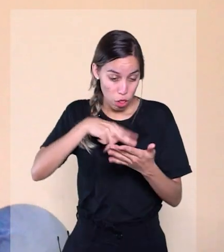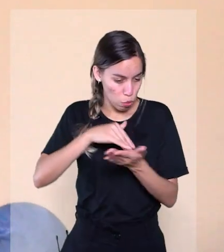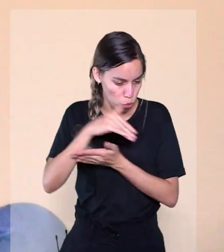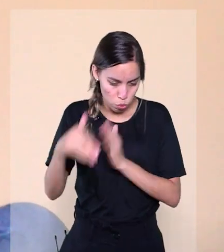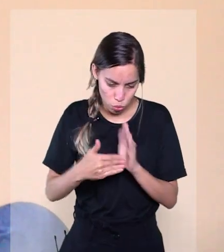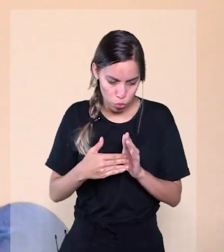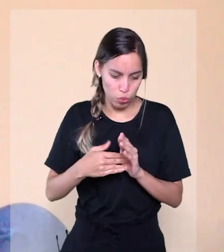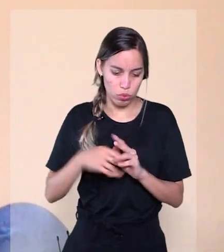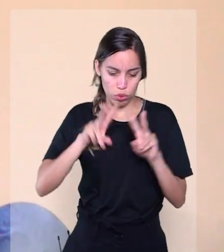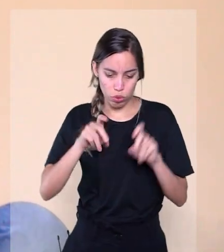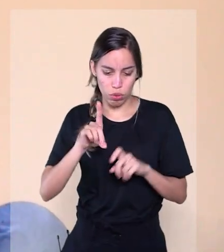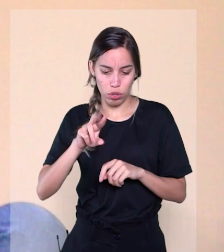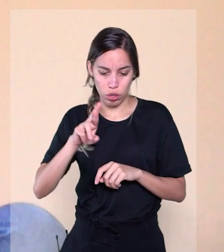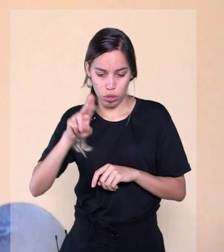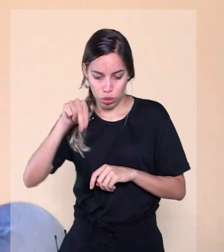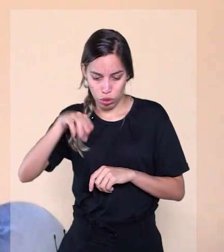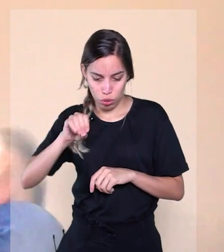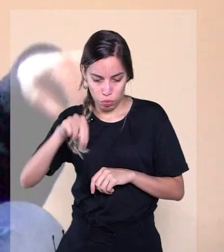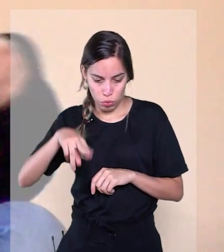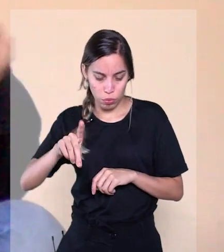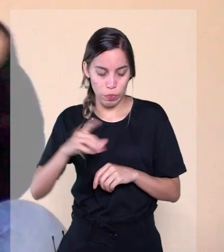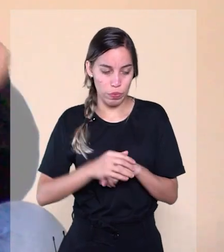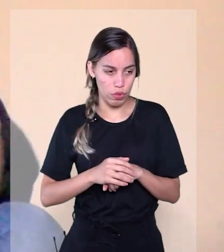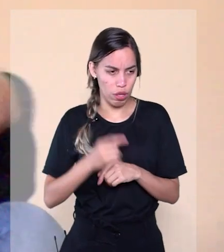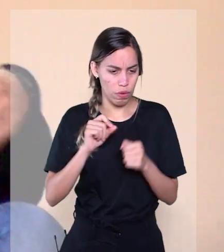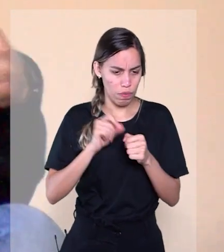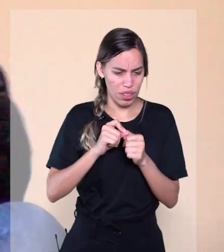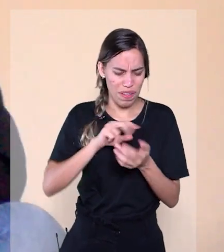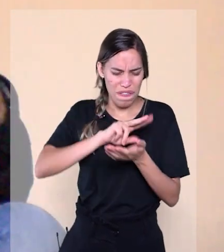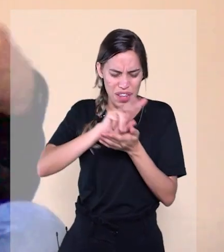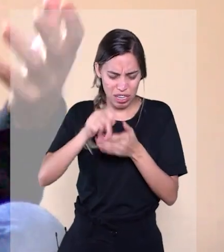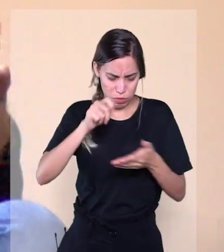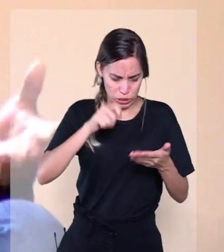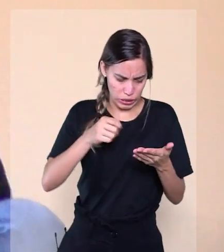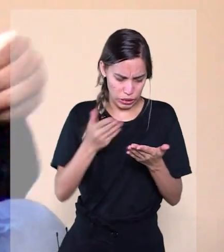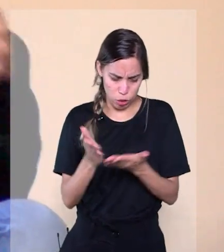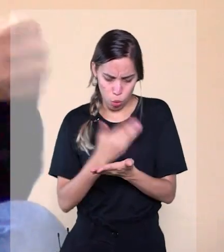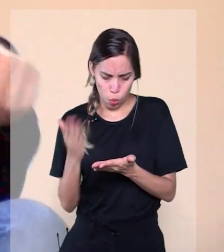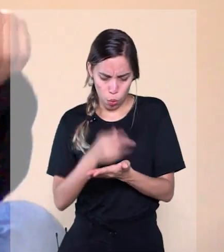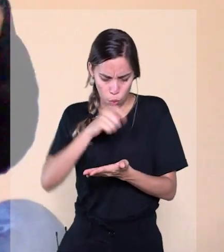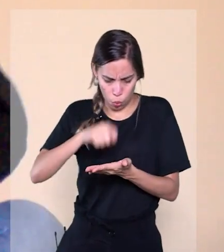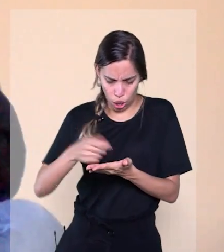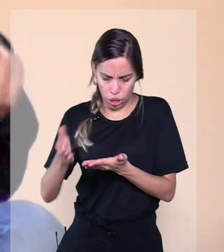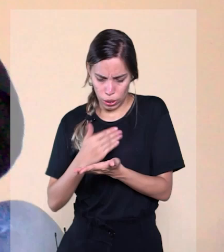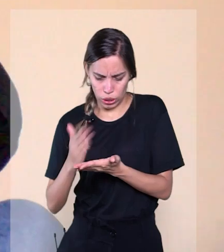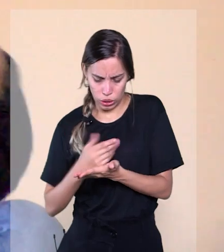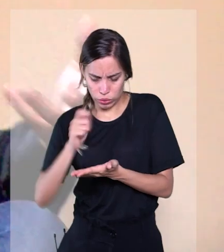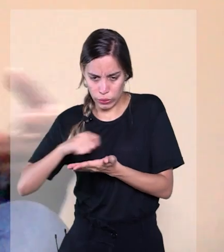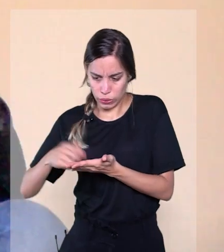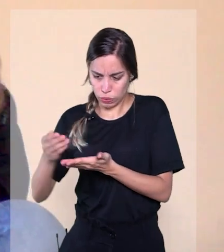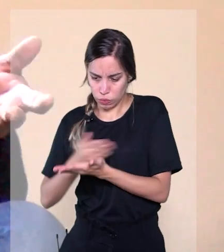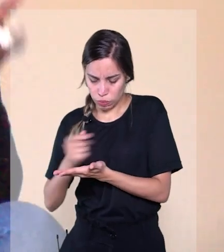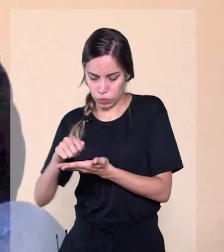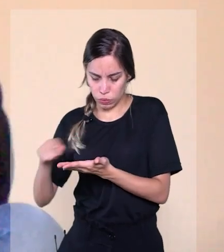o celular parte da conversa. E eu fiz várias anotações nos livros, eu também tinha alguns PDFs, mas os livros